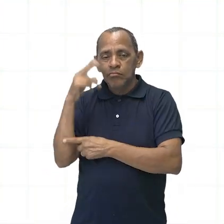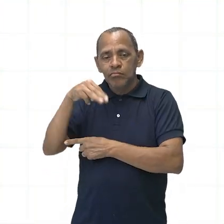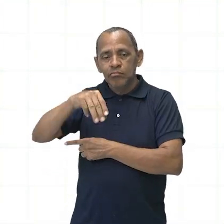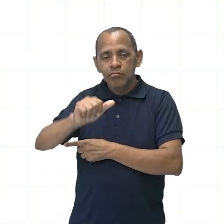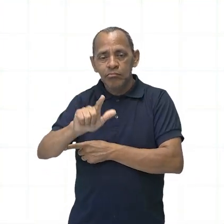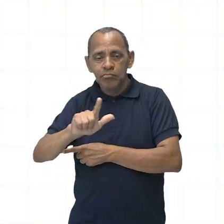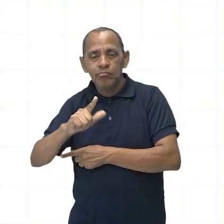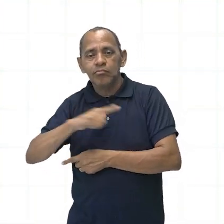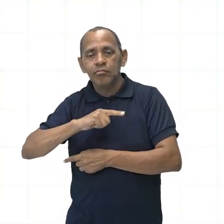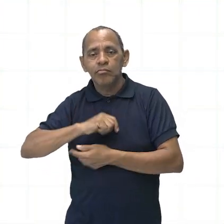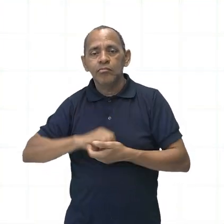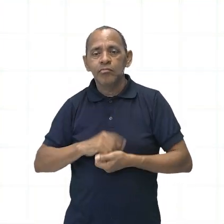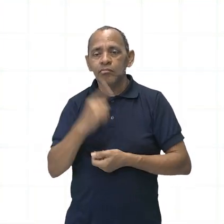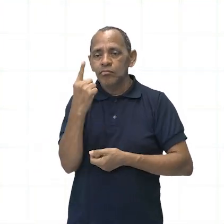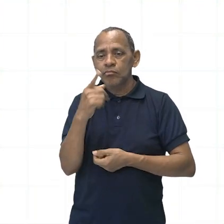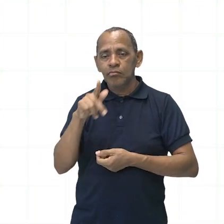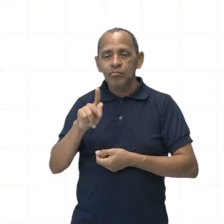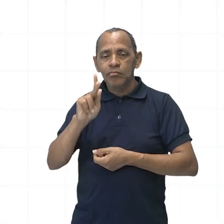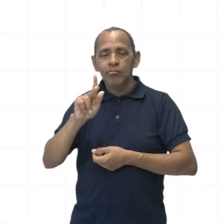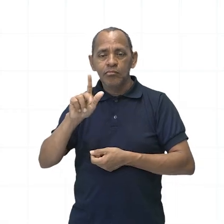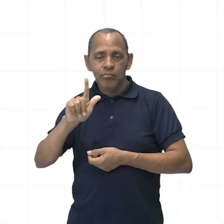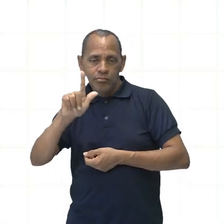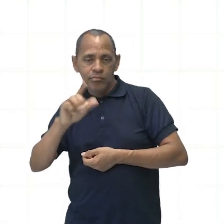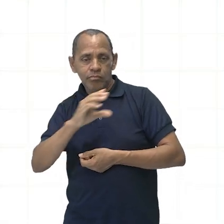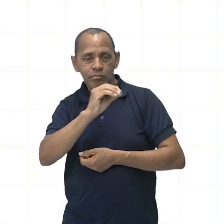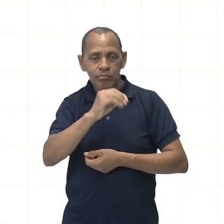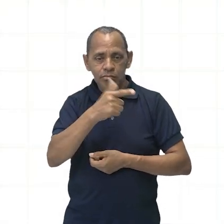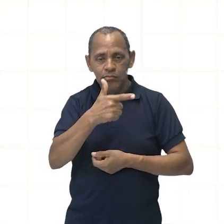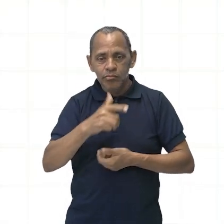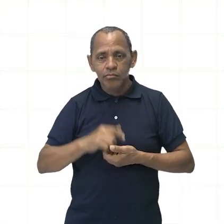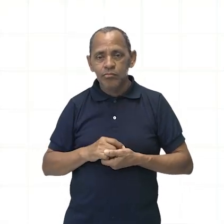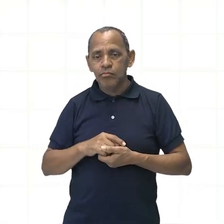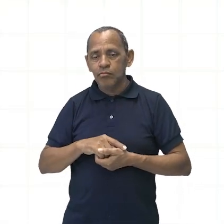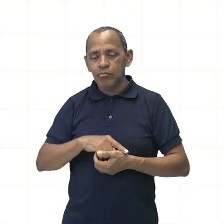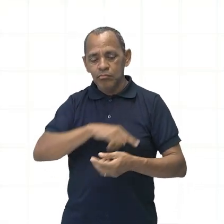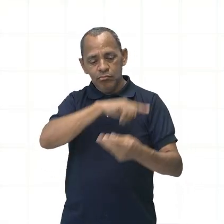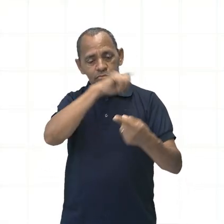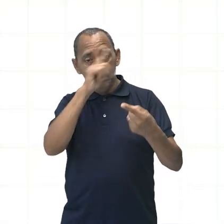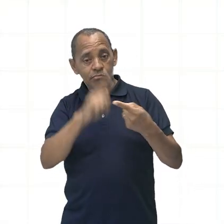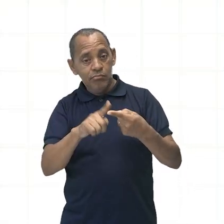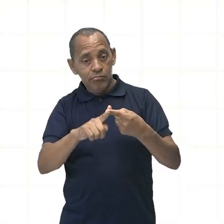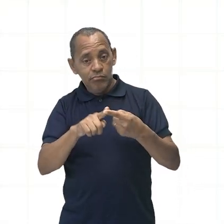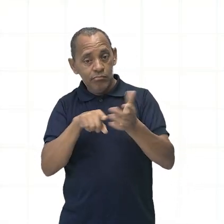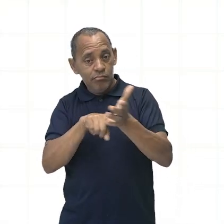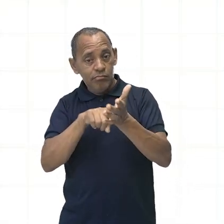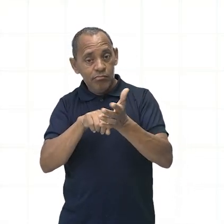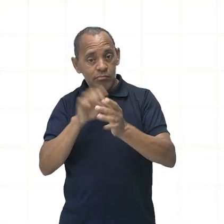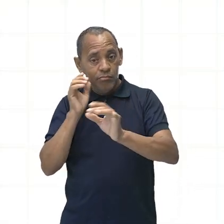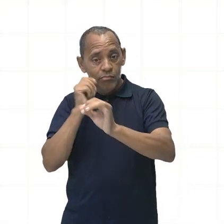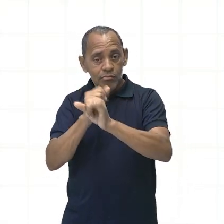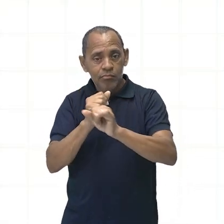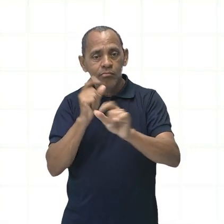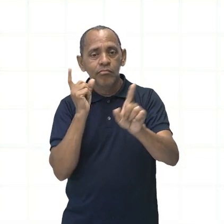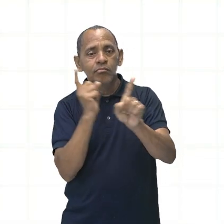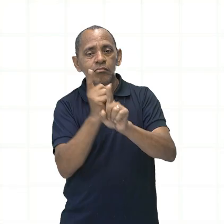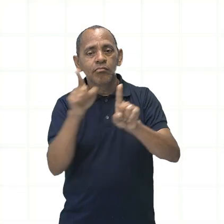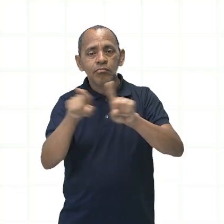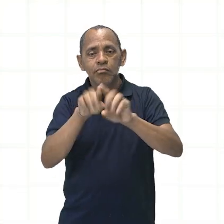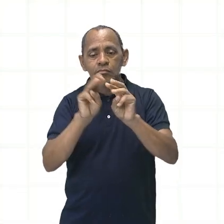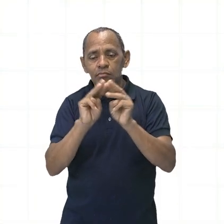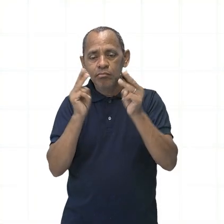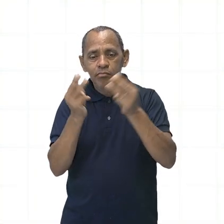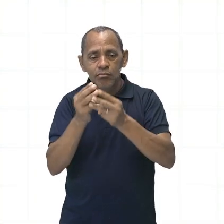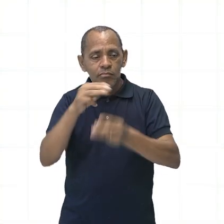1 quilo de oxigênio? Então, vamos por parte. A primeira parte, para realizarmos esse cálculo, é identificar a